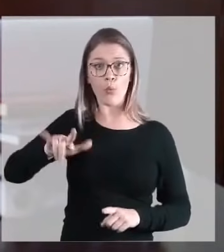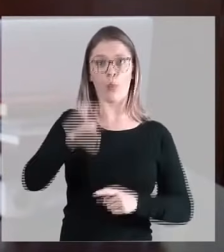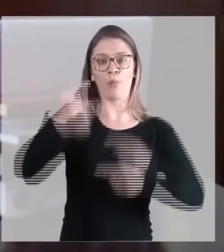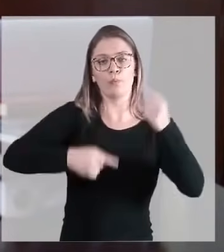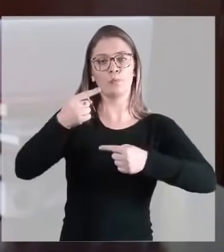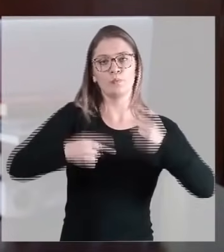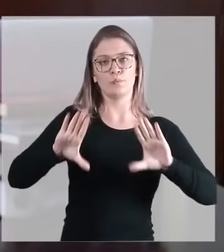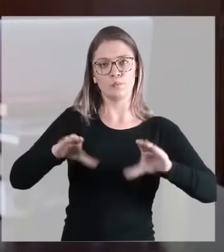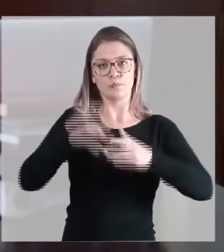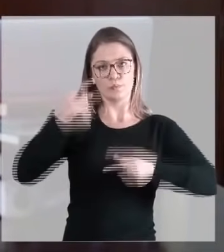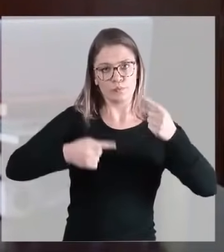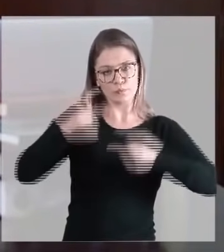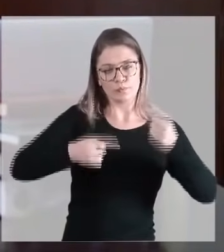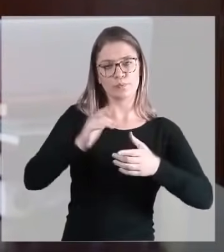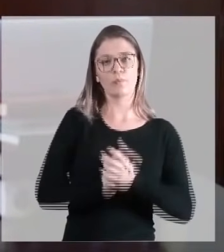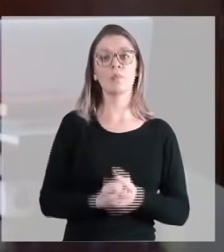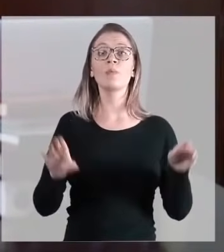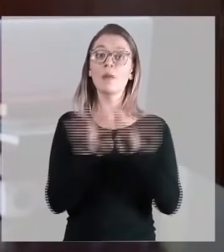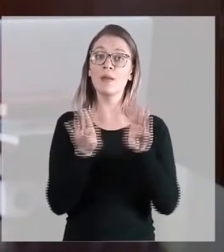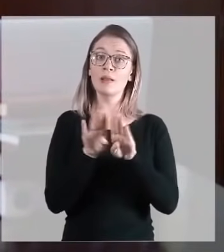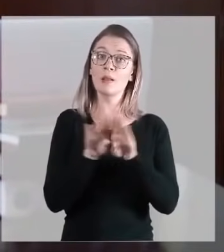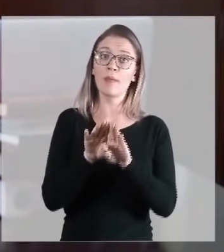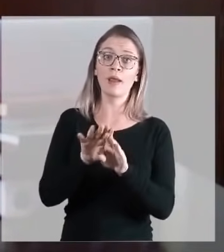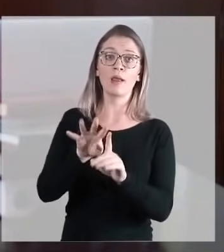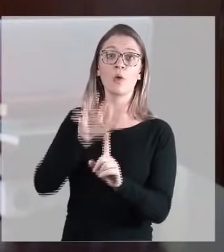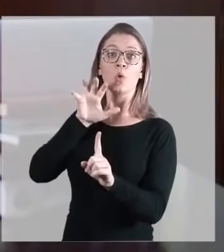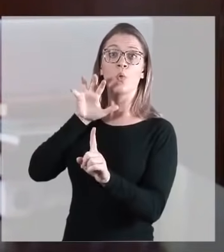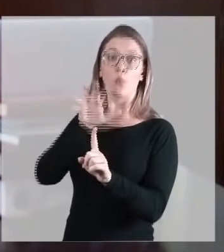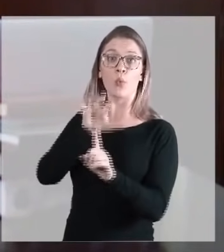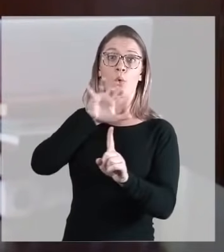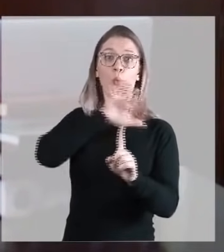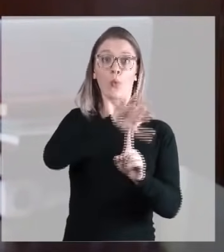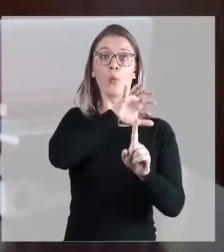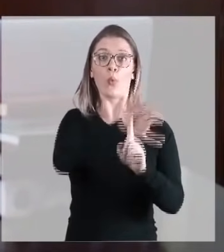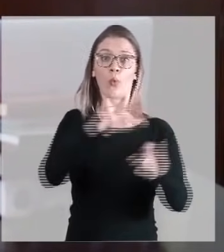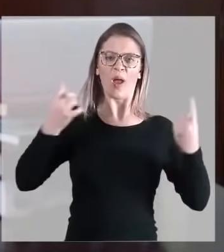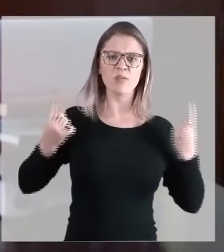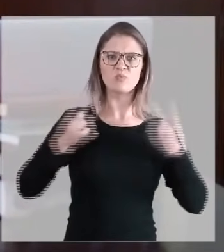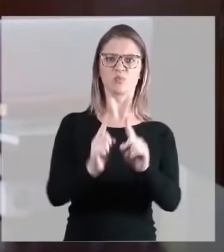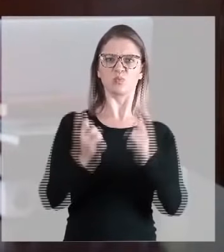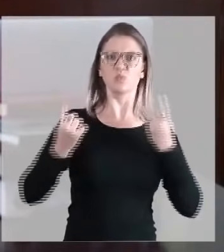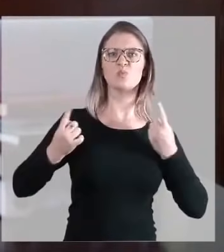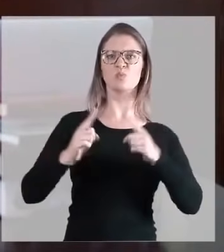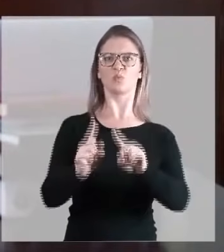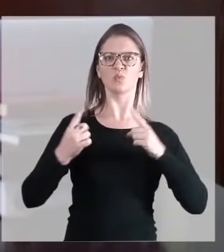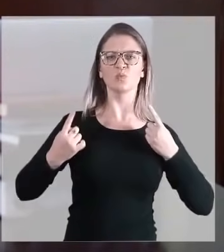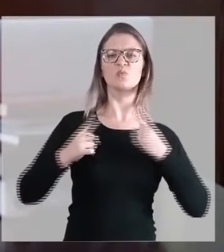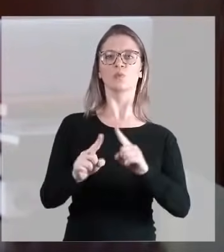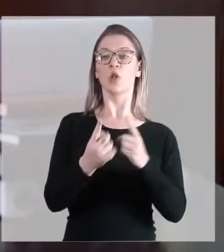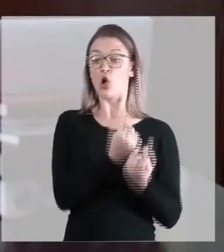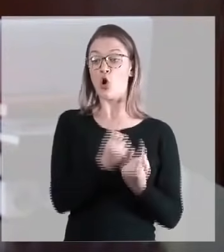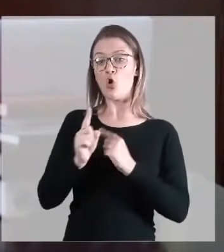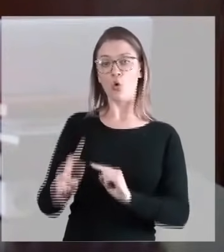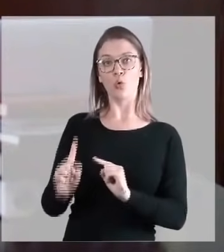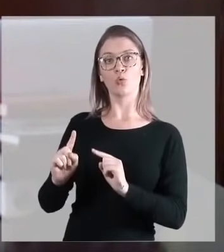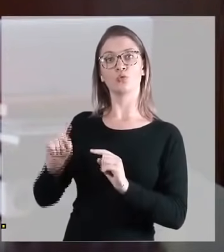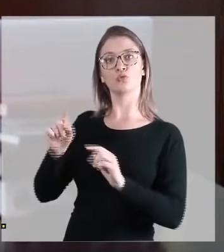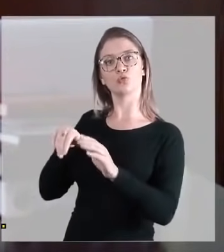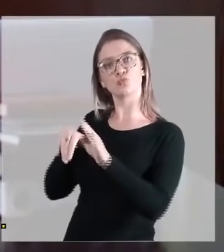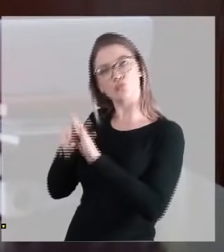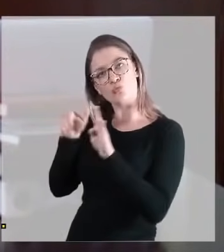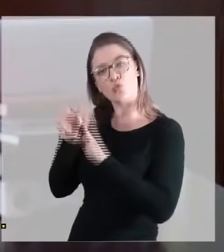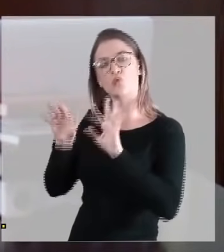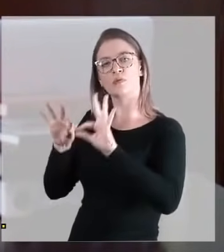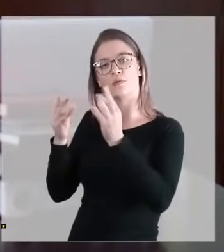partidárias. E também utilizou esse mesmo espaço para incitar os alunos a enfrentarem os conselhos familiares